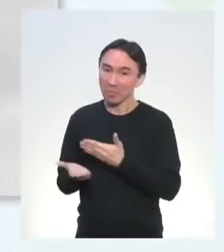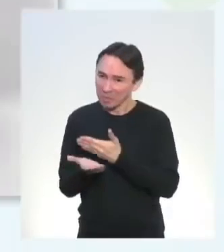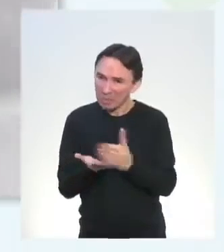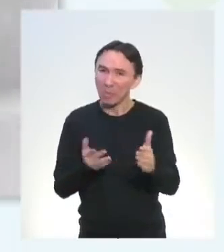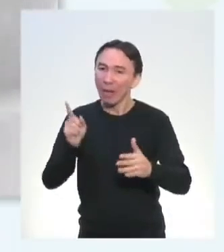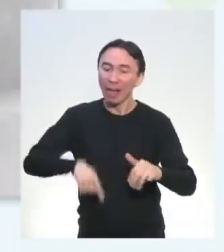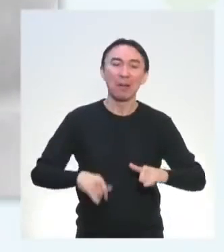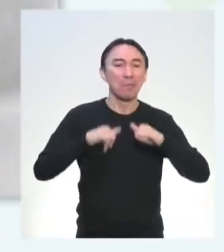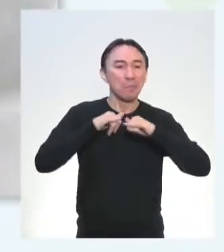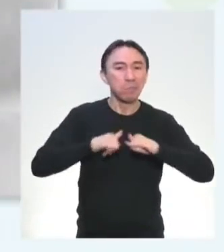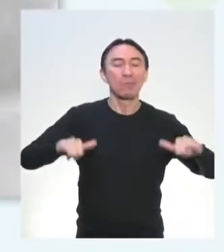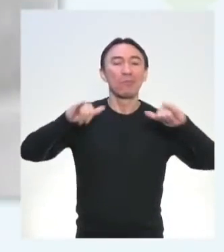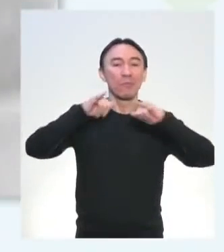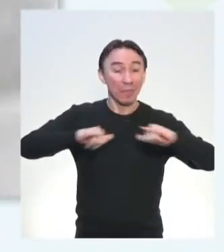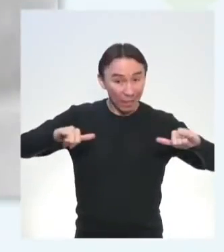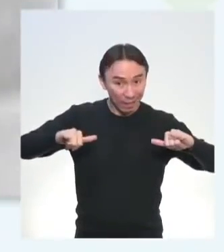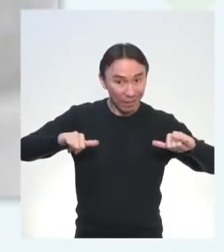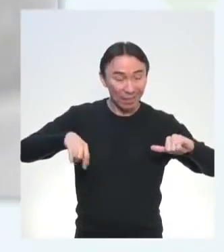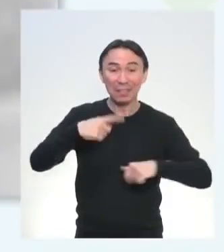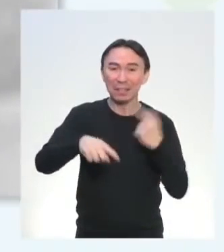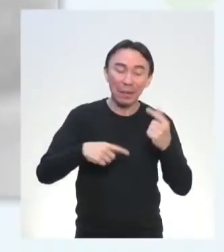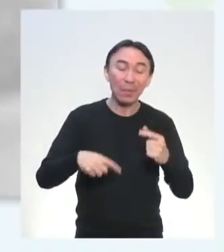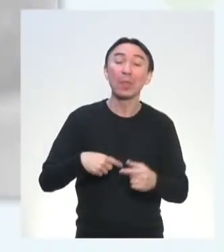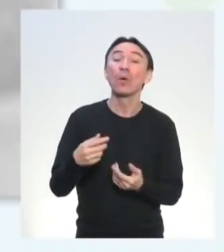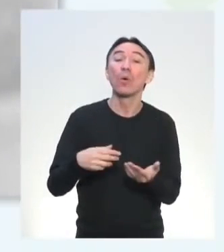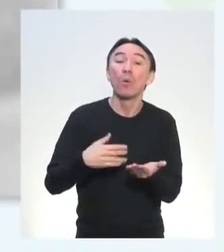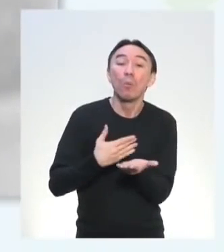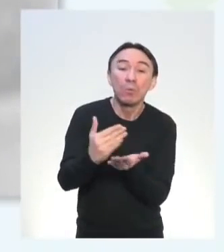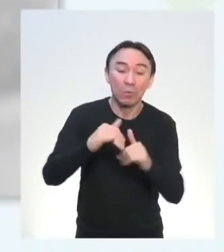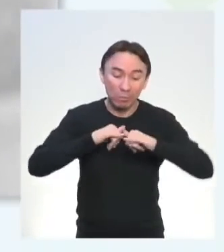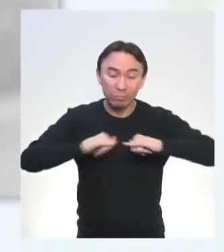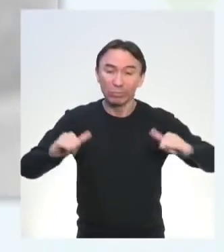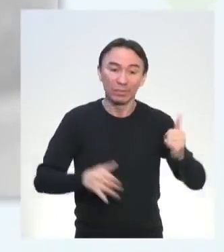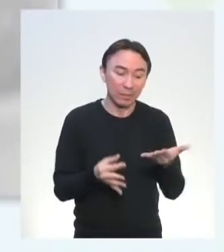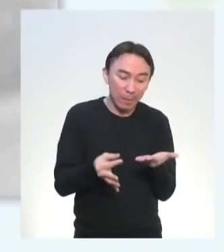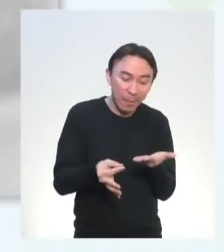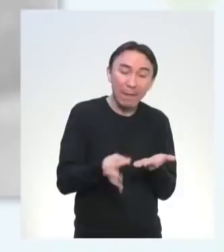Mafalda começou a ser publicada na revista Primeira Plana em